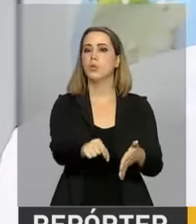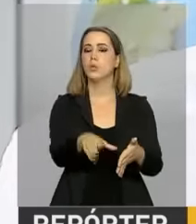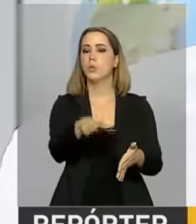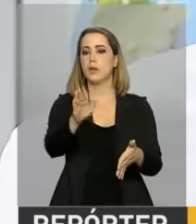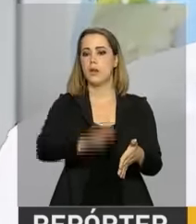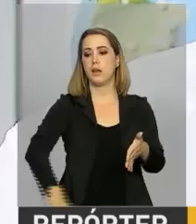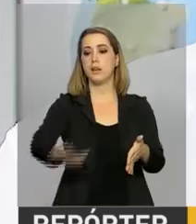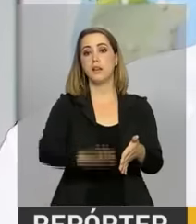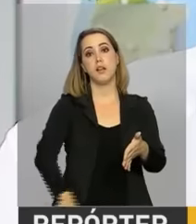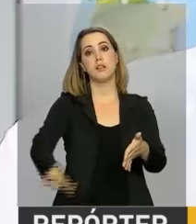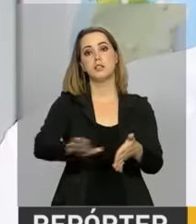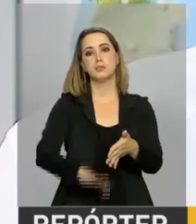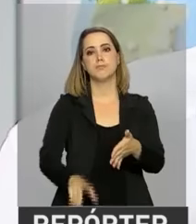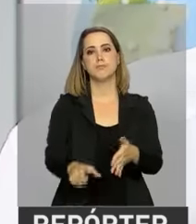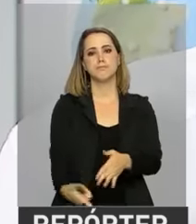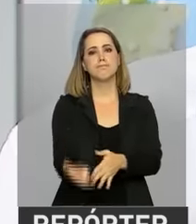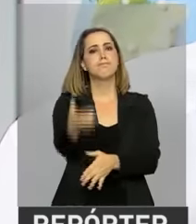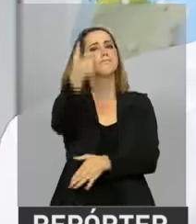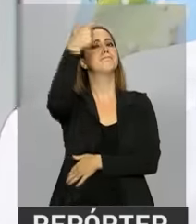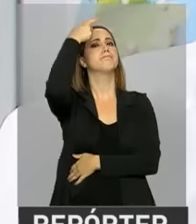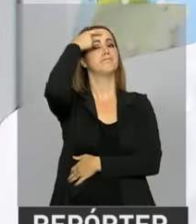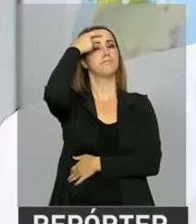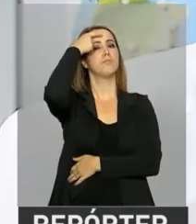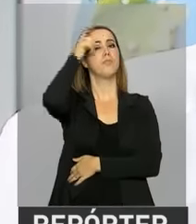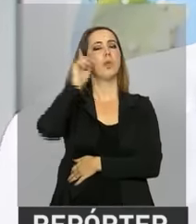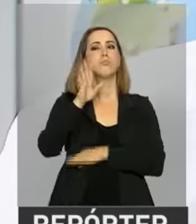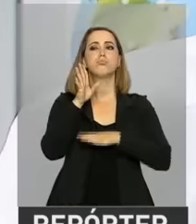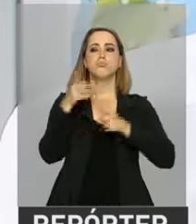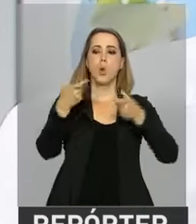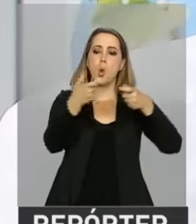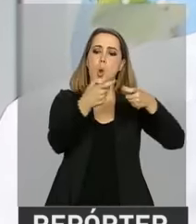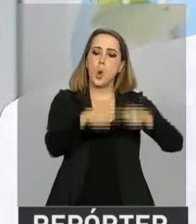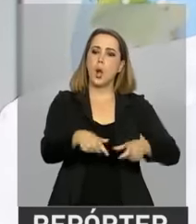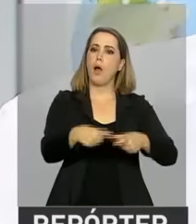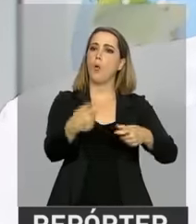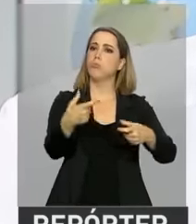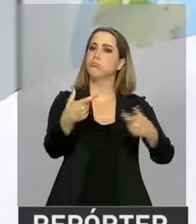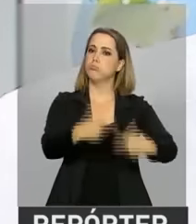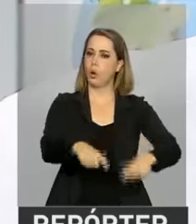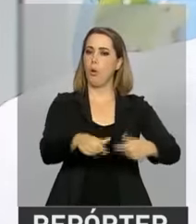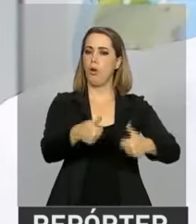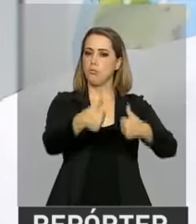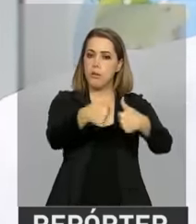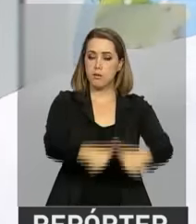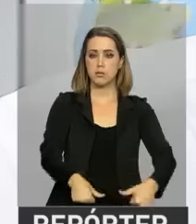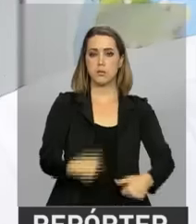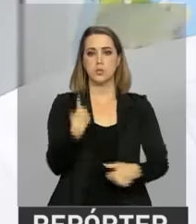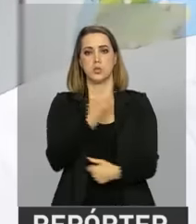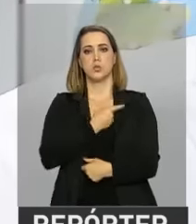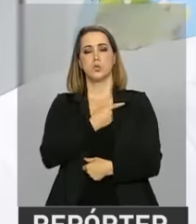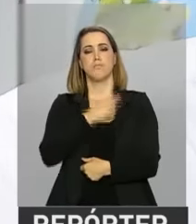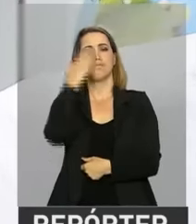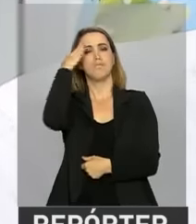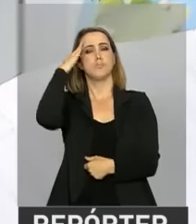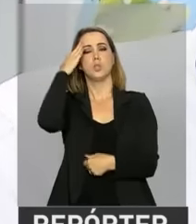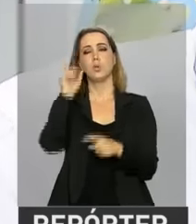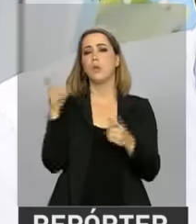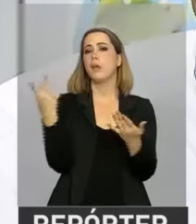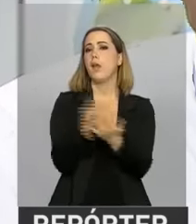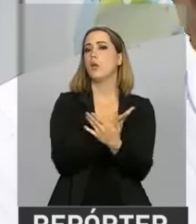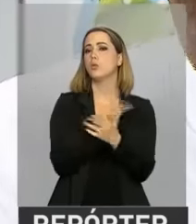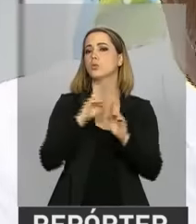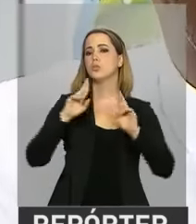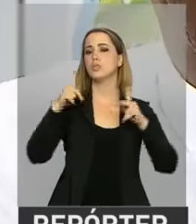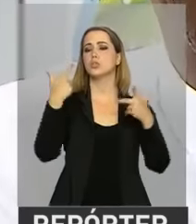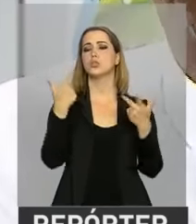essas crianças vão se conscientizando em nível local porque se se nós podemos entender o que acontece